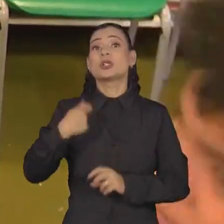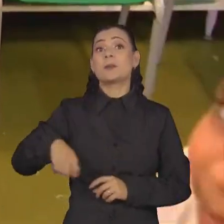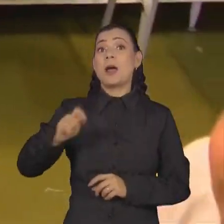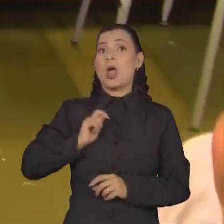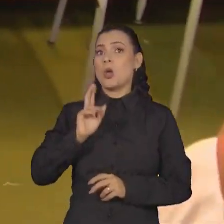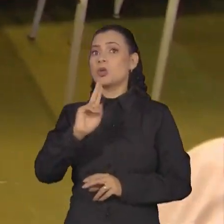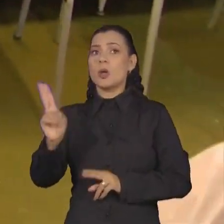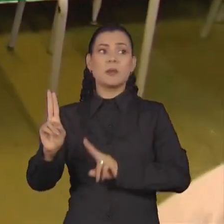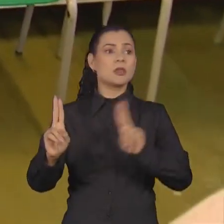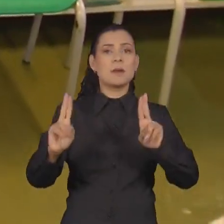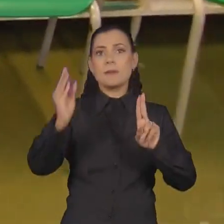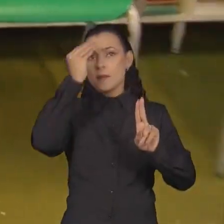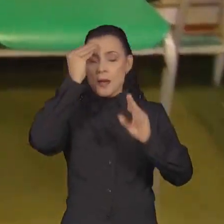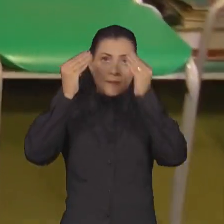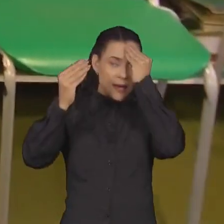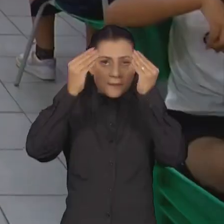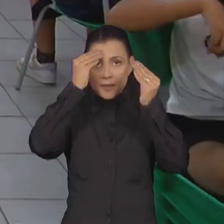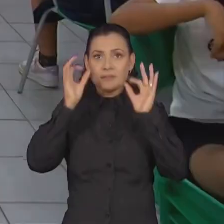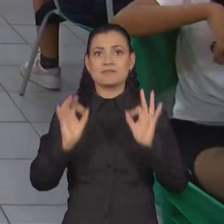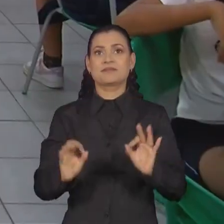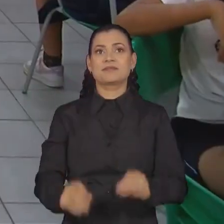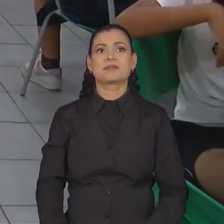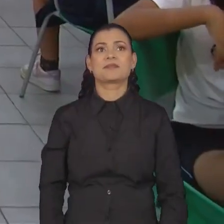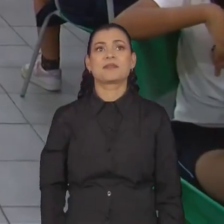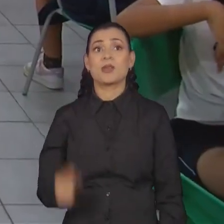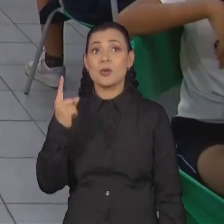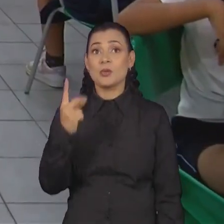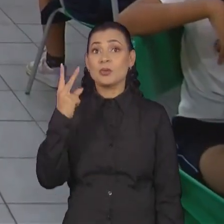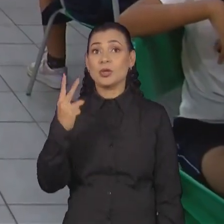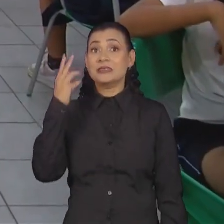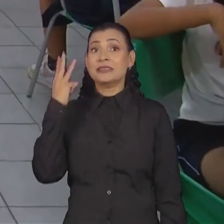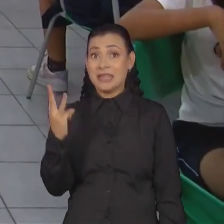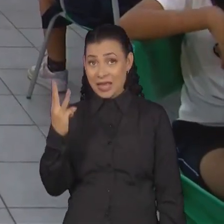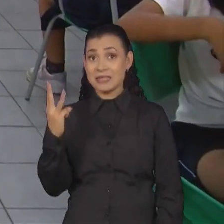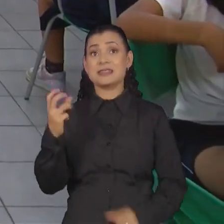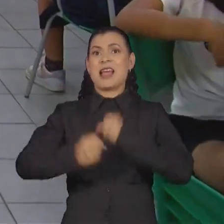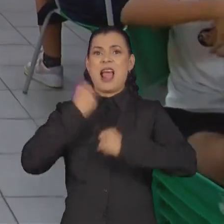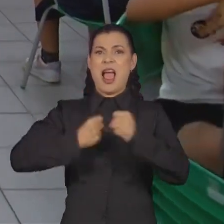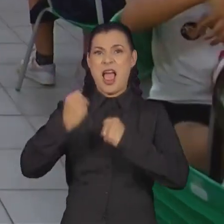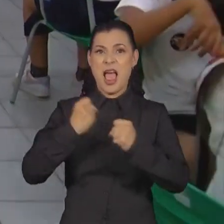espanhol, identificando o impróprio. 1, 2, 3.